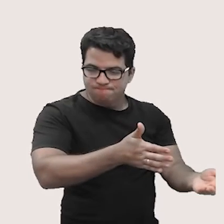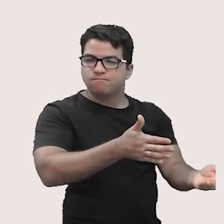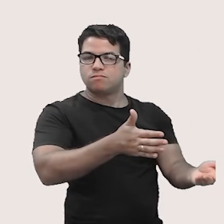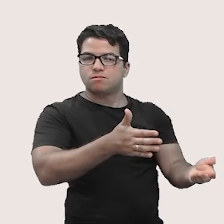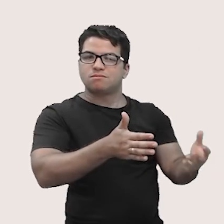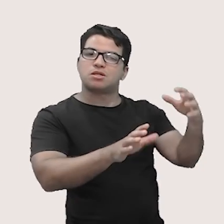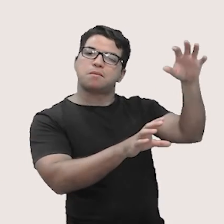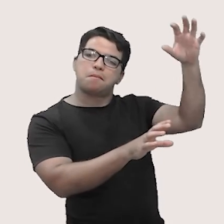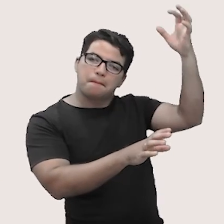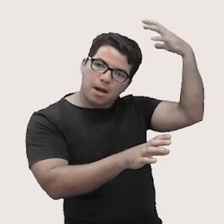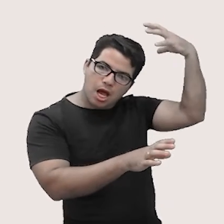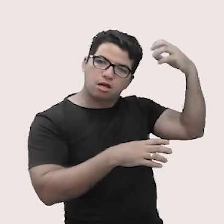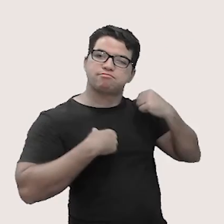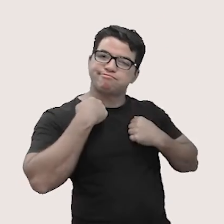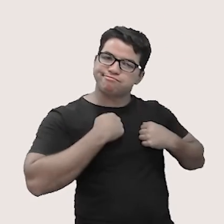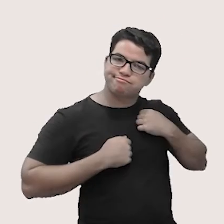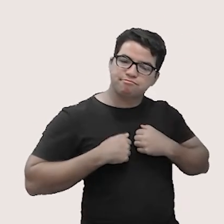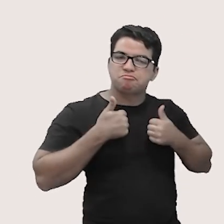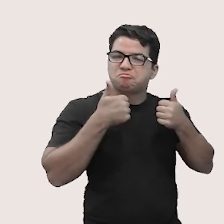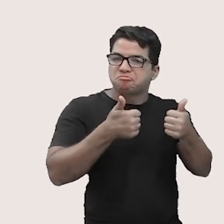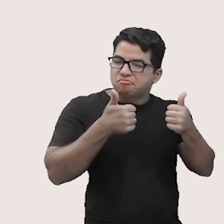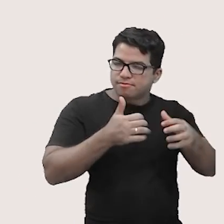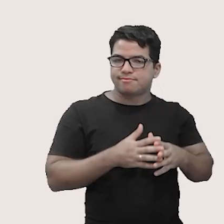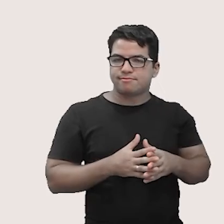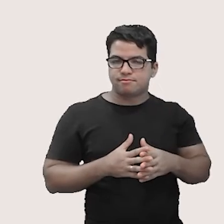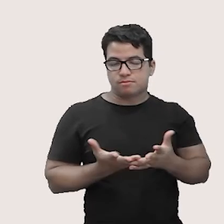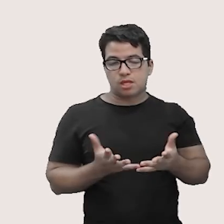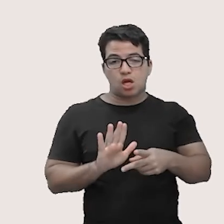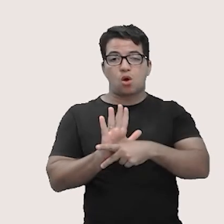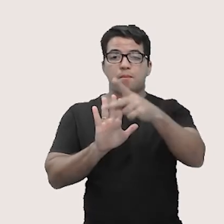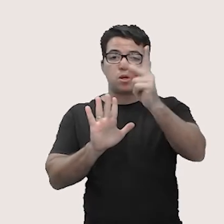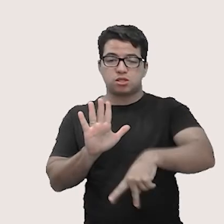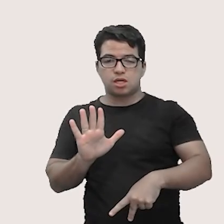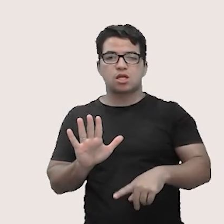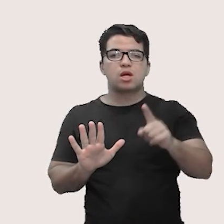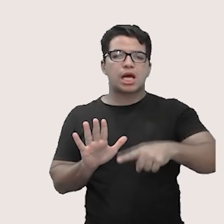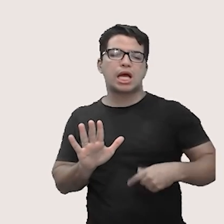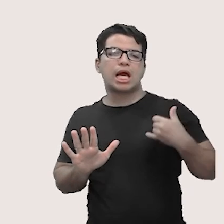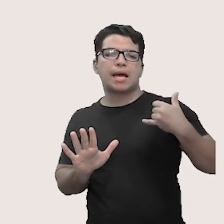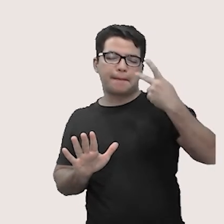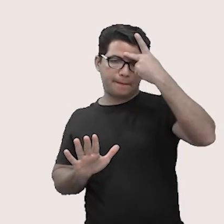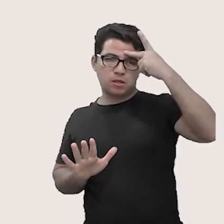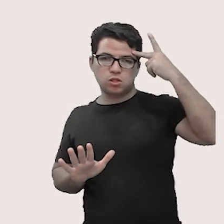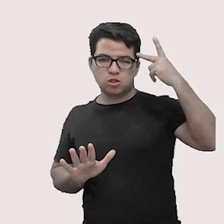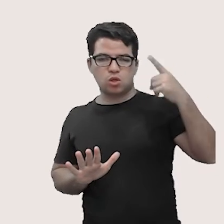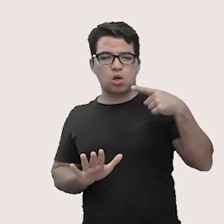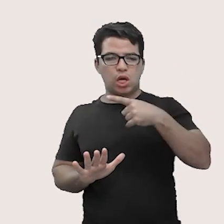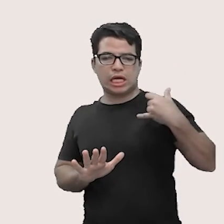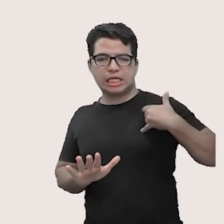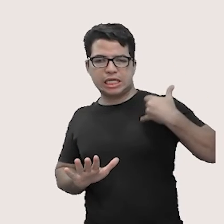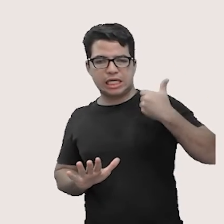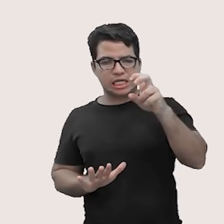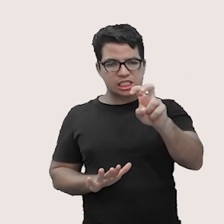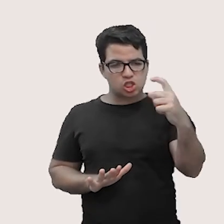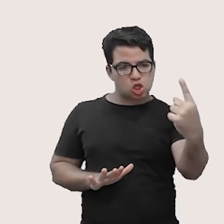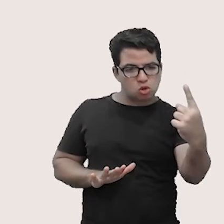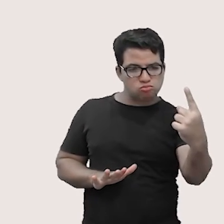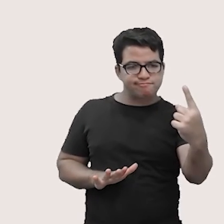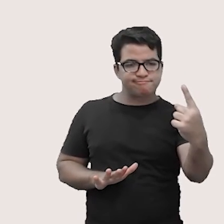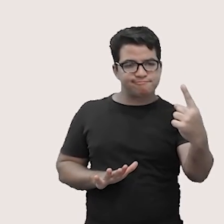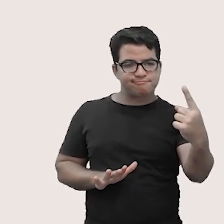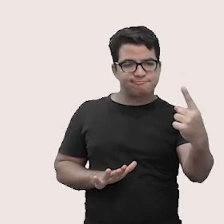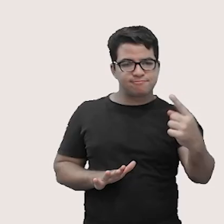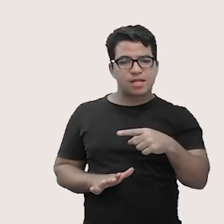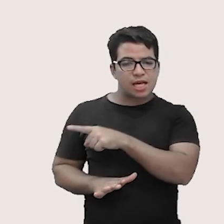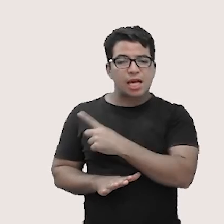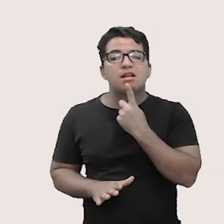Denis Sandoval, né? Ele tinha 51 anos, era formado em marketing, mas teve esse desejo de fazer o bem a